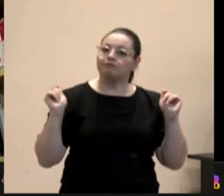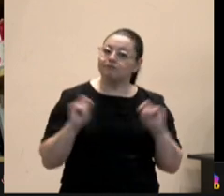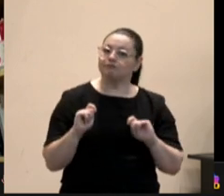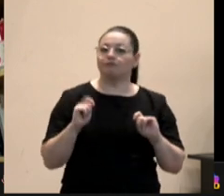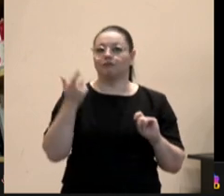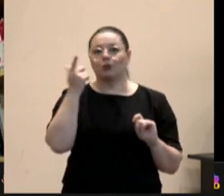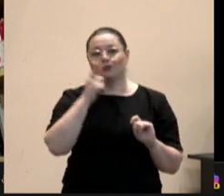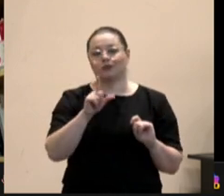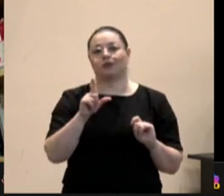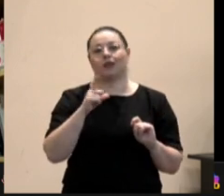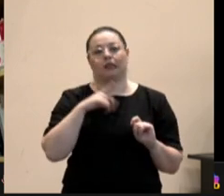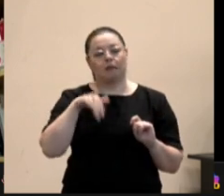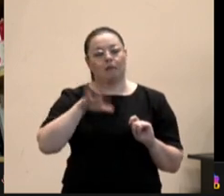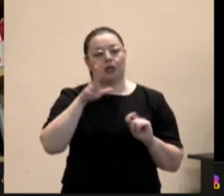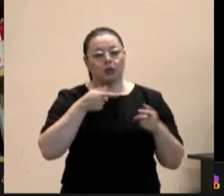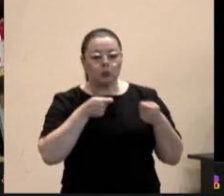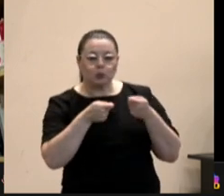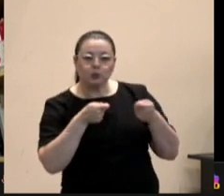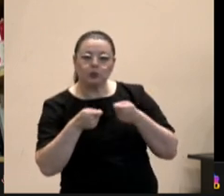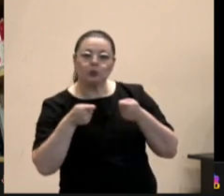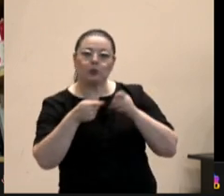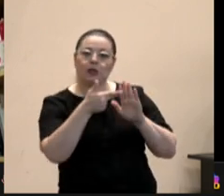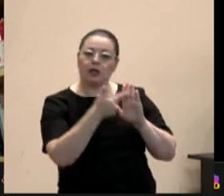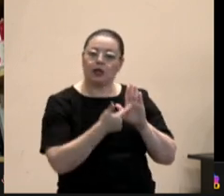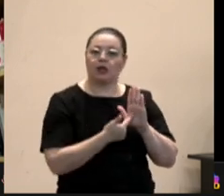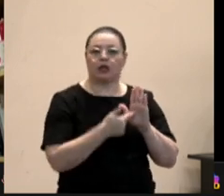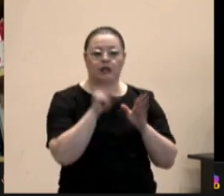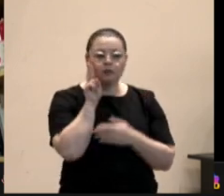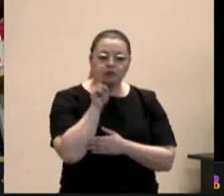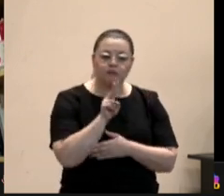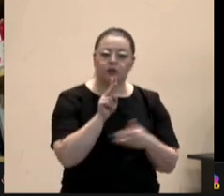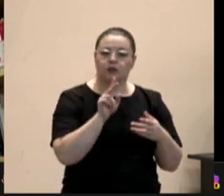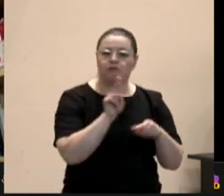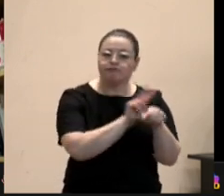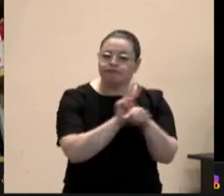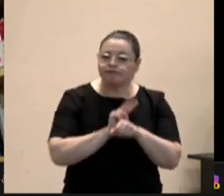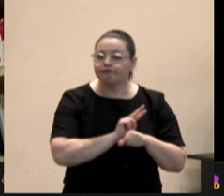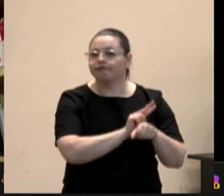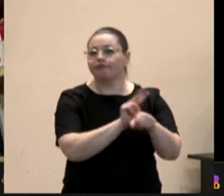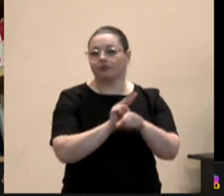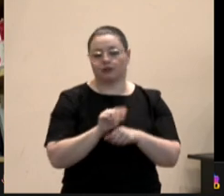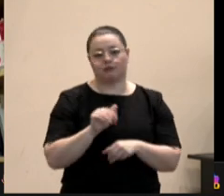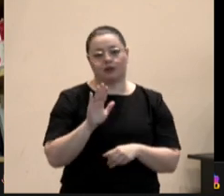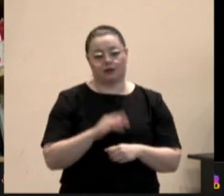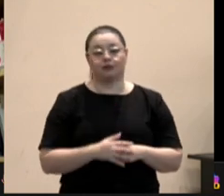maior monitoramento das metas. Porém, a gente precisa ficar